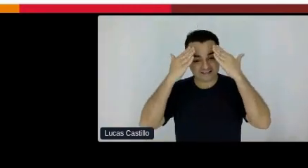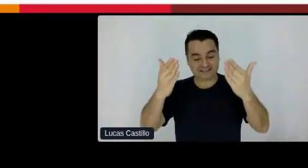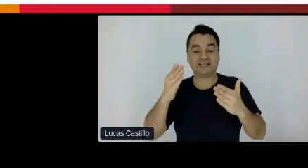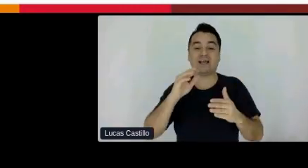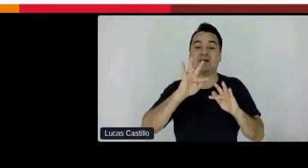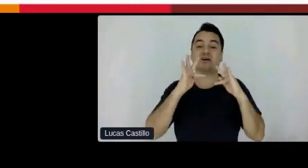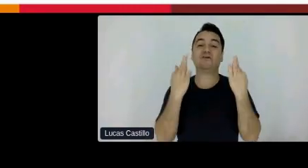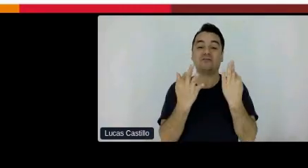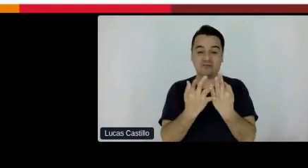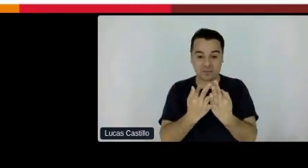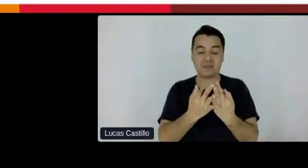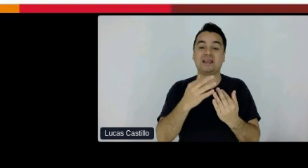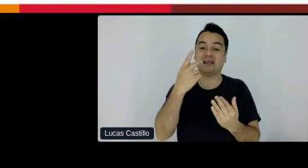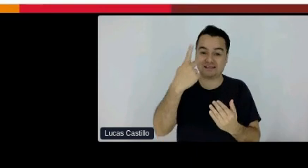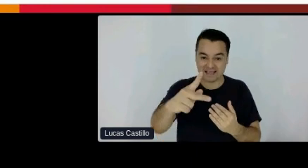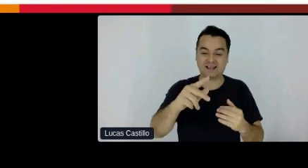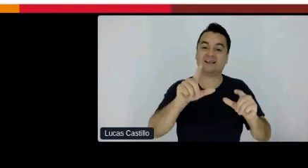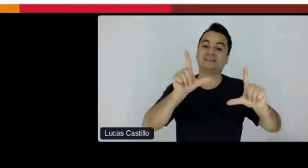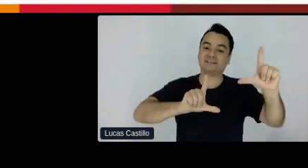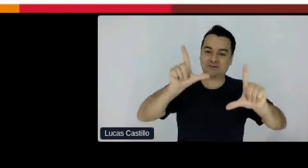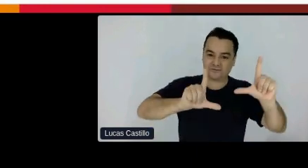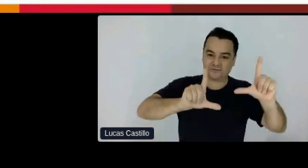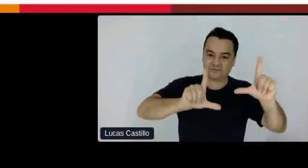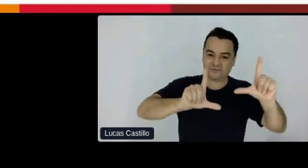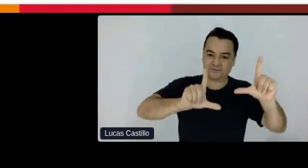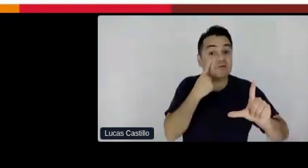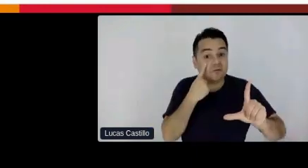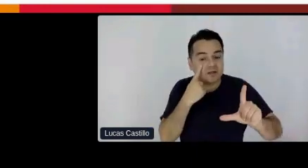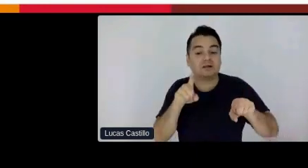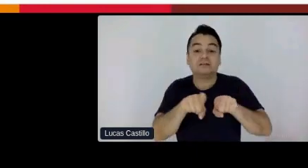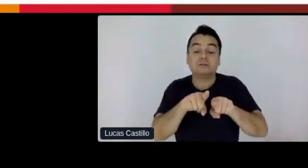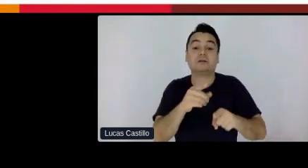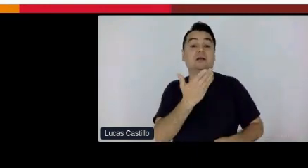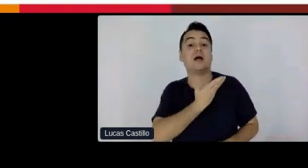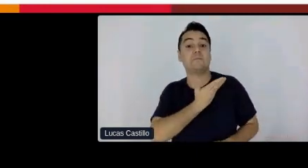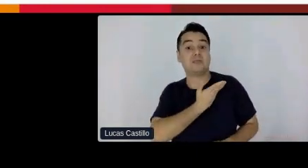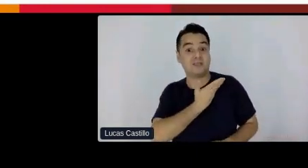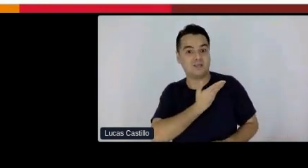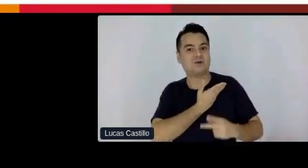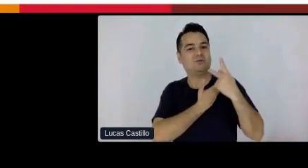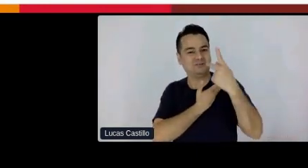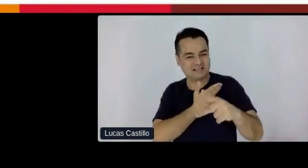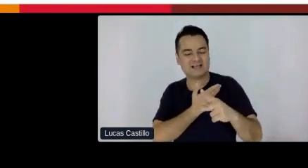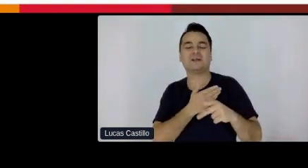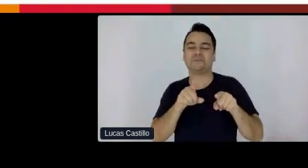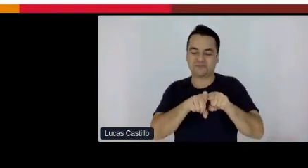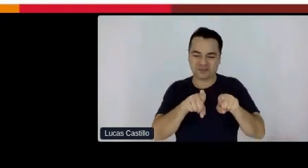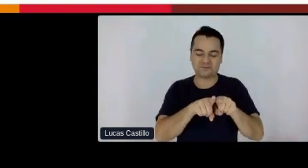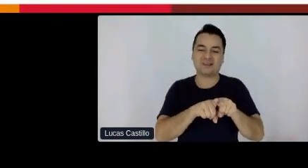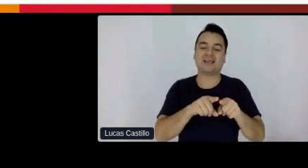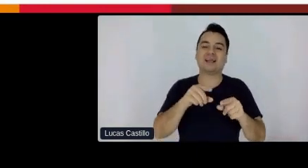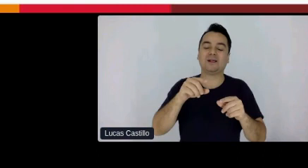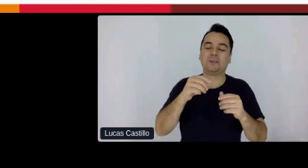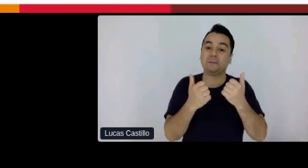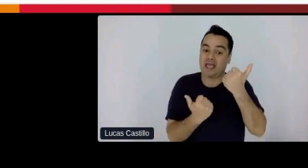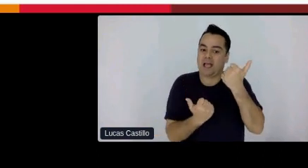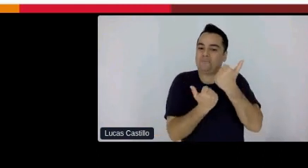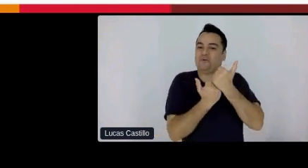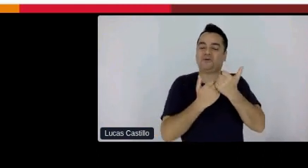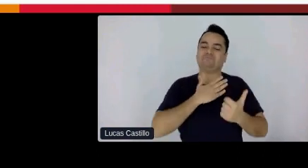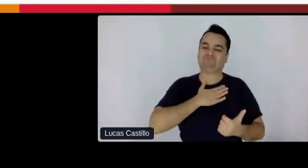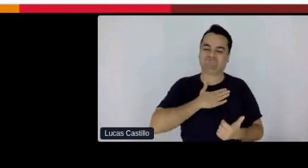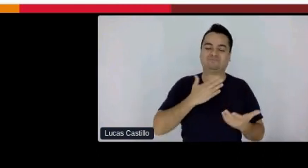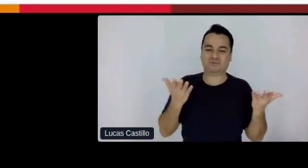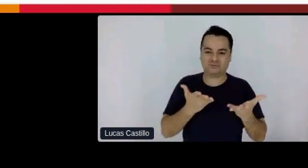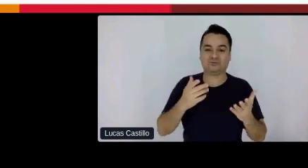ligada, vendo essa apresentação. Eu agradeço muito pelo apoio. Eu agradeço aos meus amigos, né? E a minha rede de apoio que está me apoiando para mim estar nesse momento,